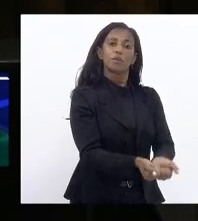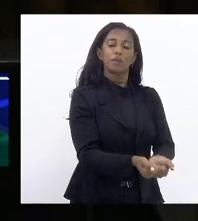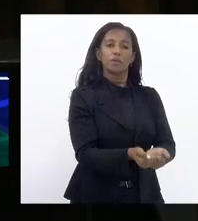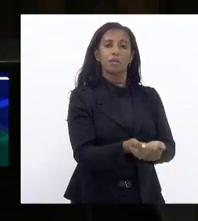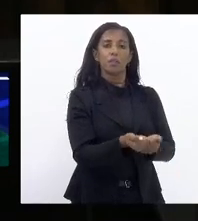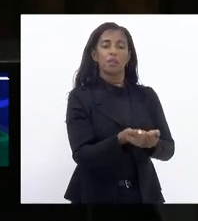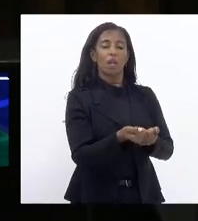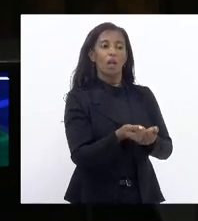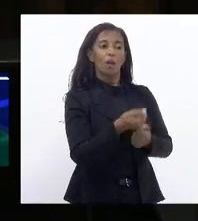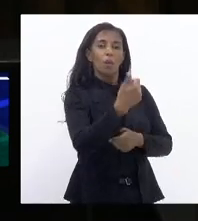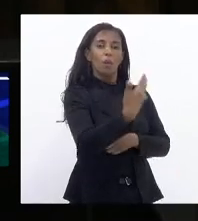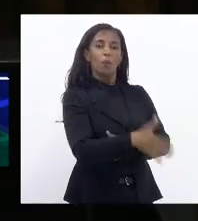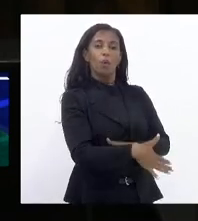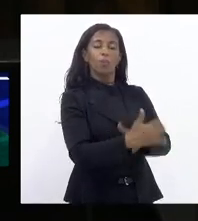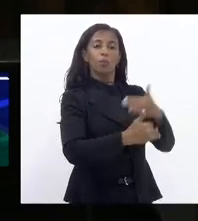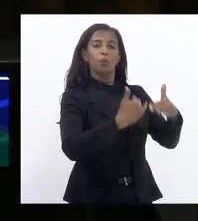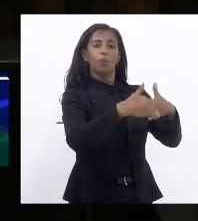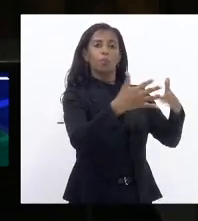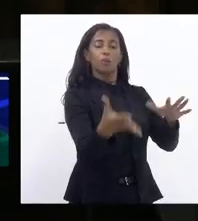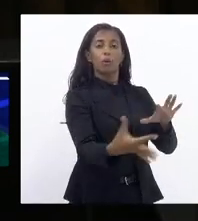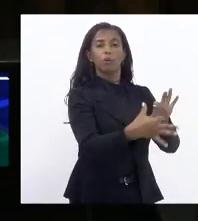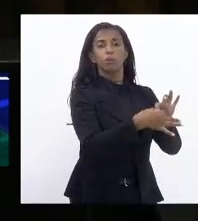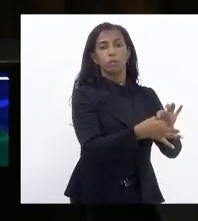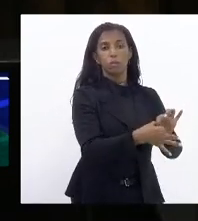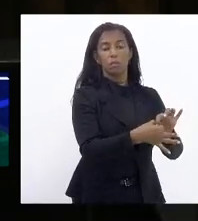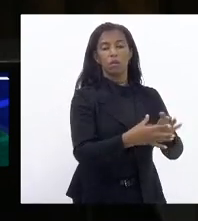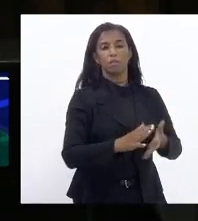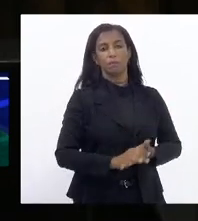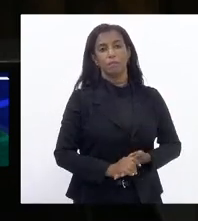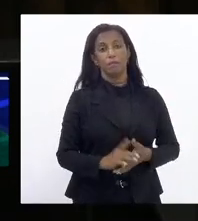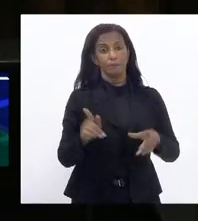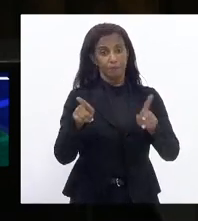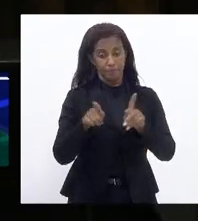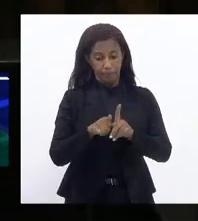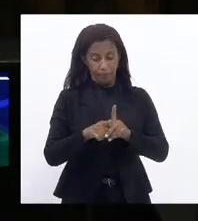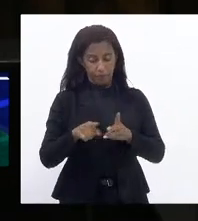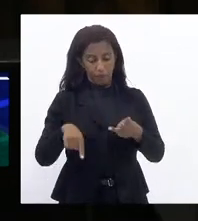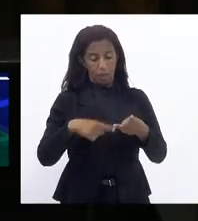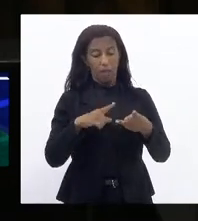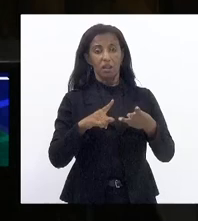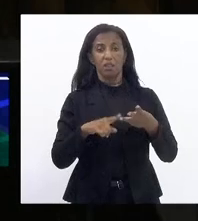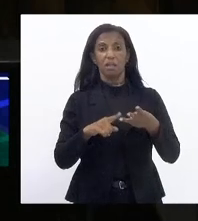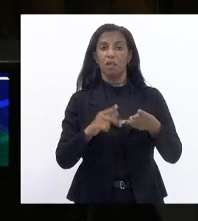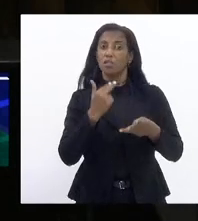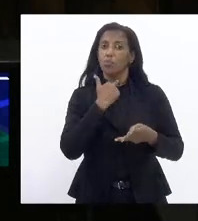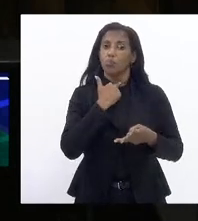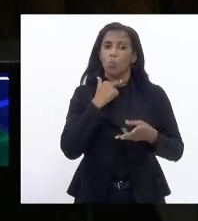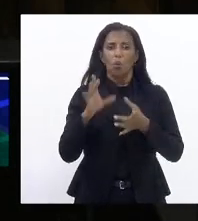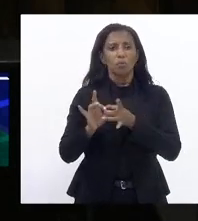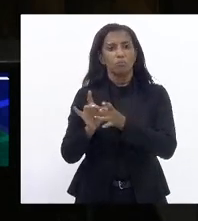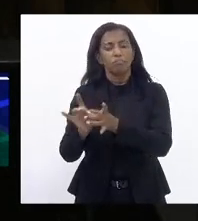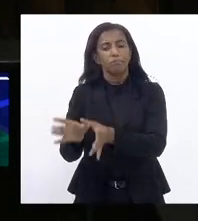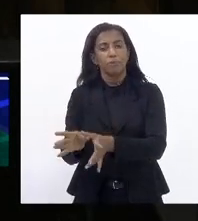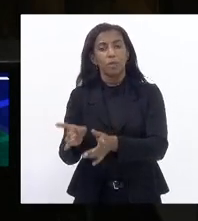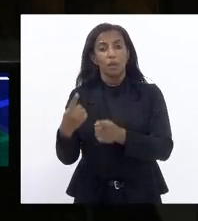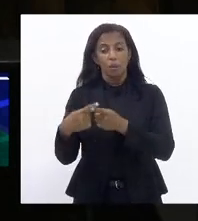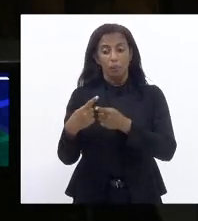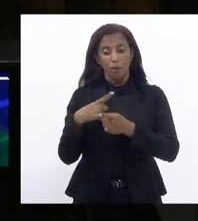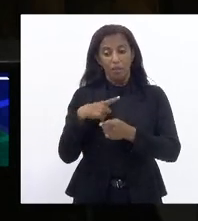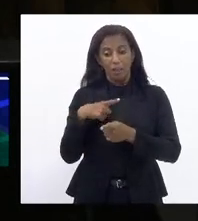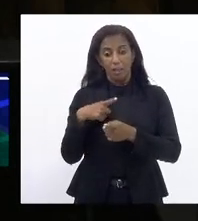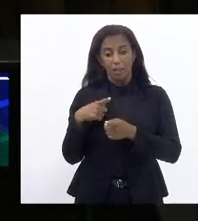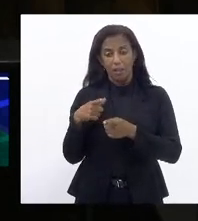atender as promoções e progressões vinculadas. Evidentemente que a 3 a gente não pode abrir mão, porque teria que